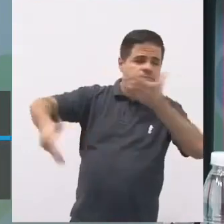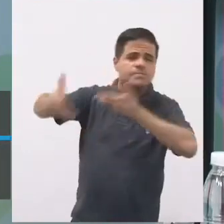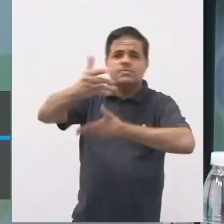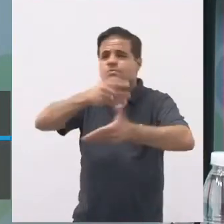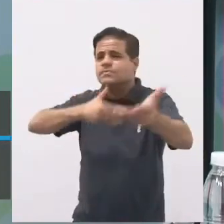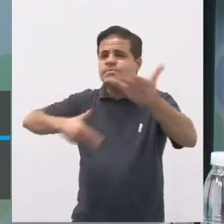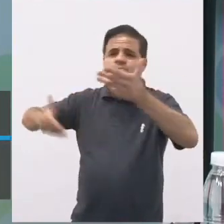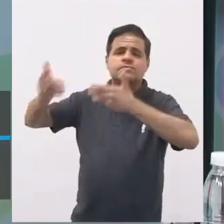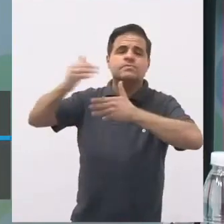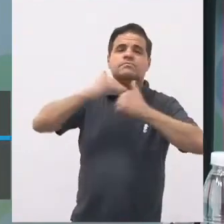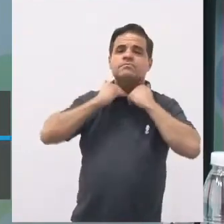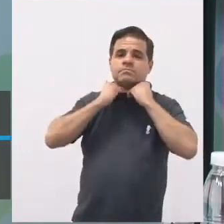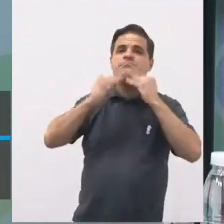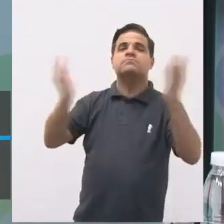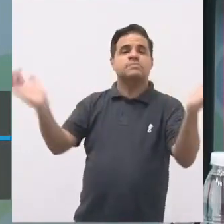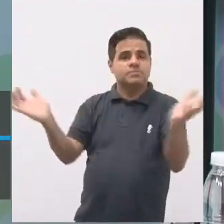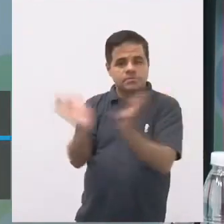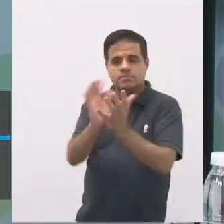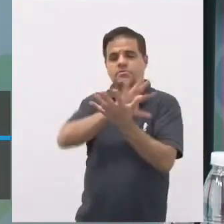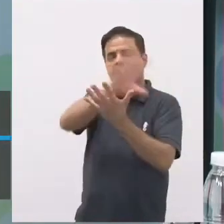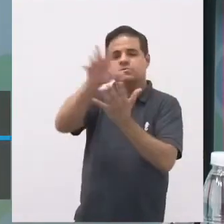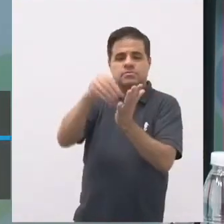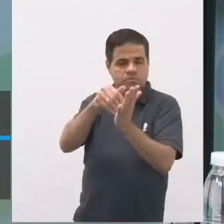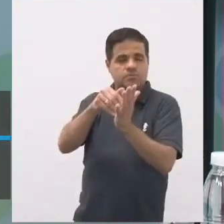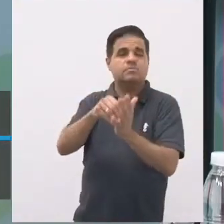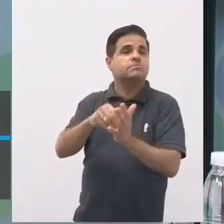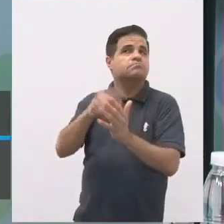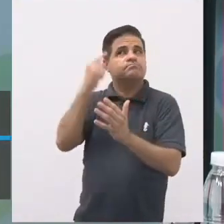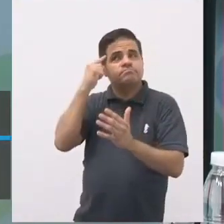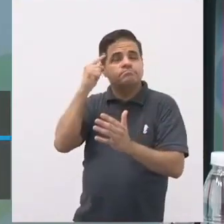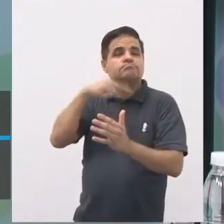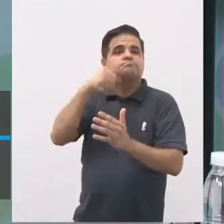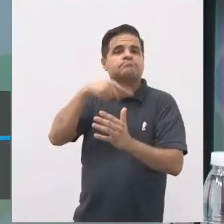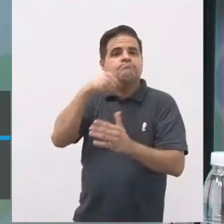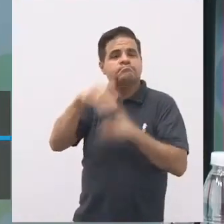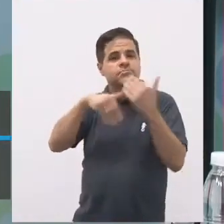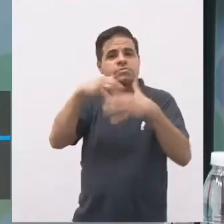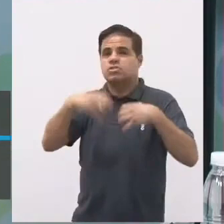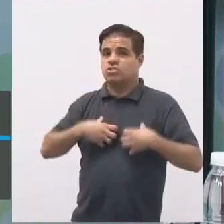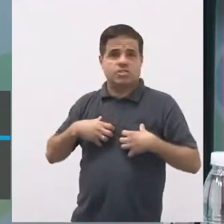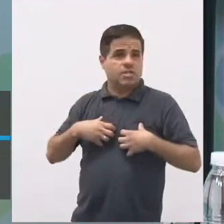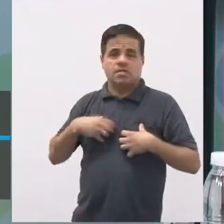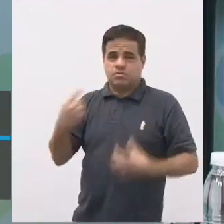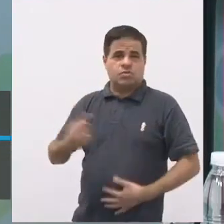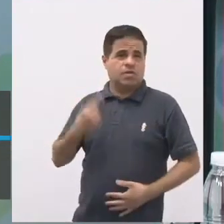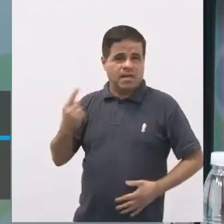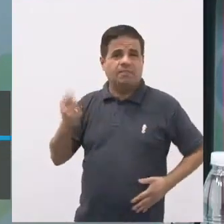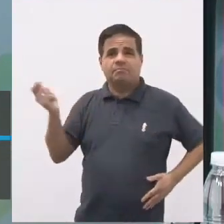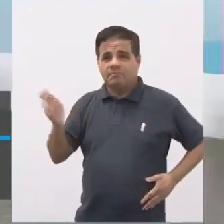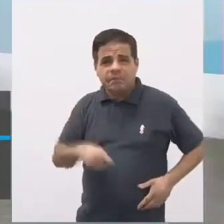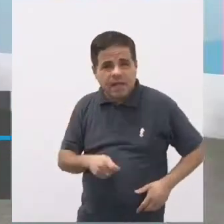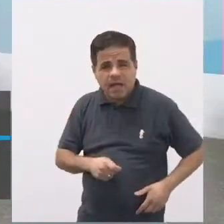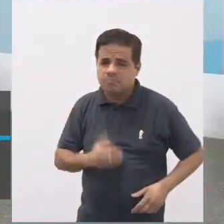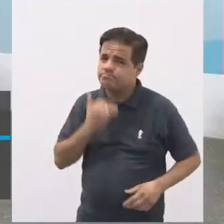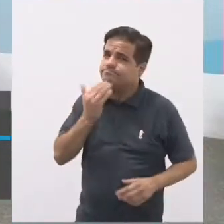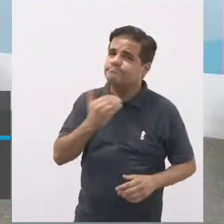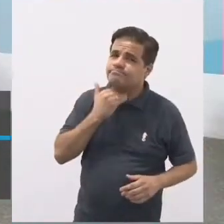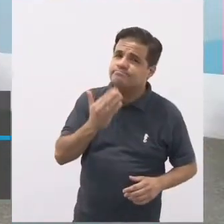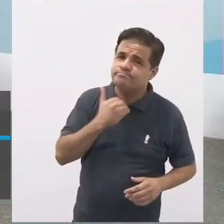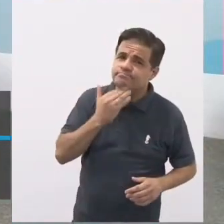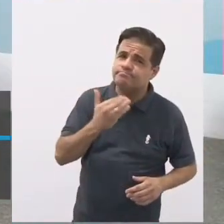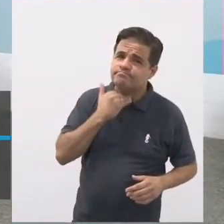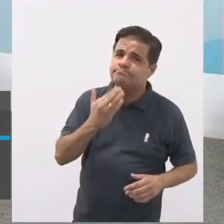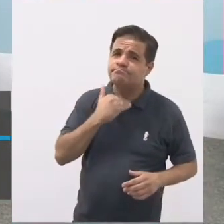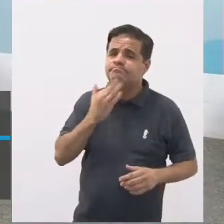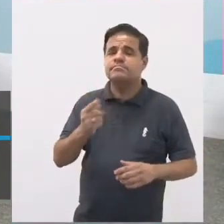com a questão do grupo, do todo. A gente não consegue desenvolver isso de uma forma isolada, né, Marcelo? Exatamente, exatamente. Até